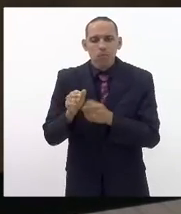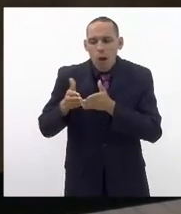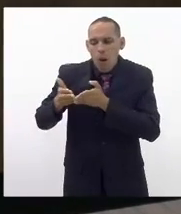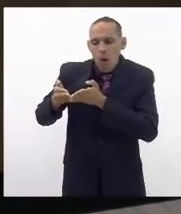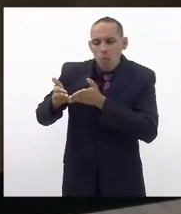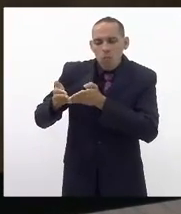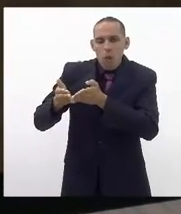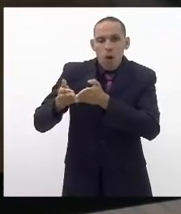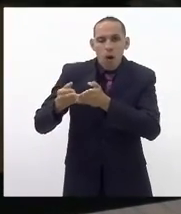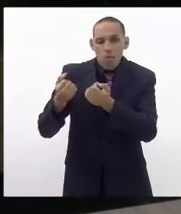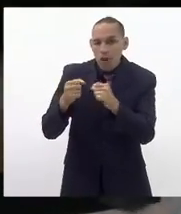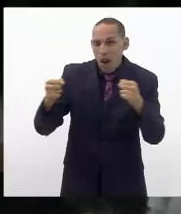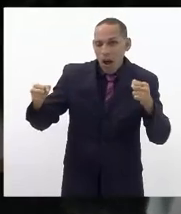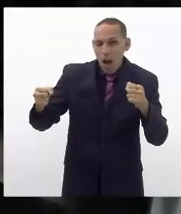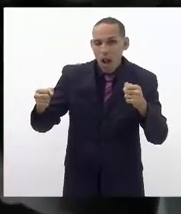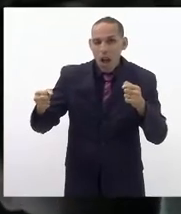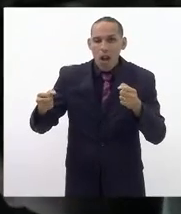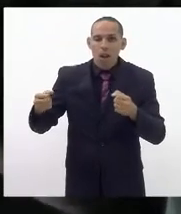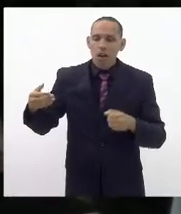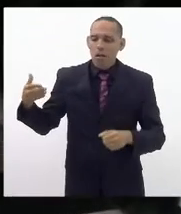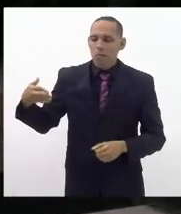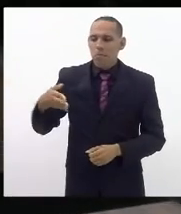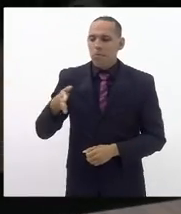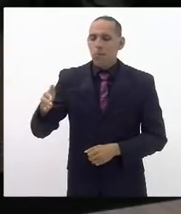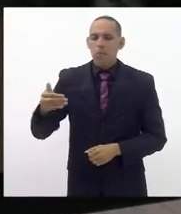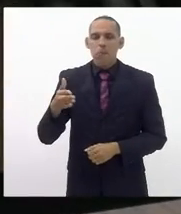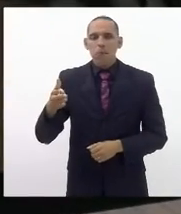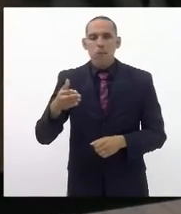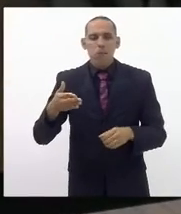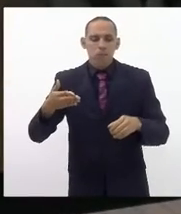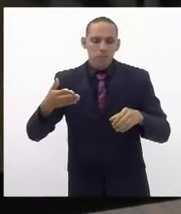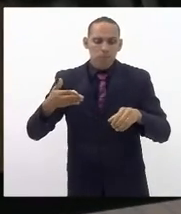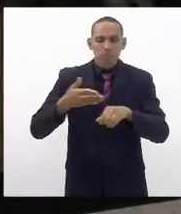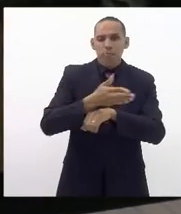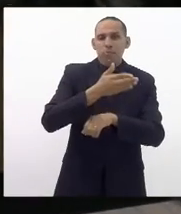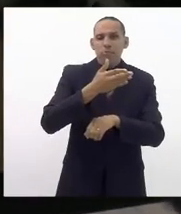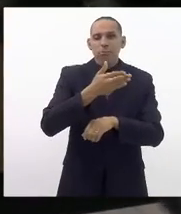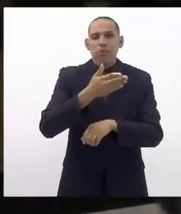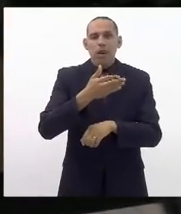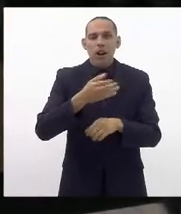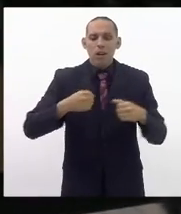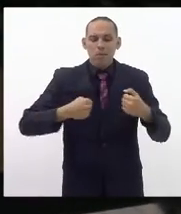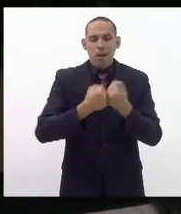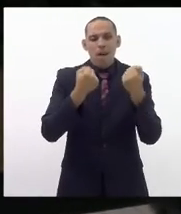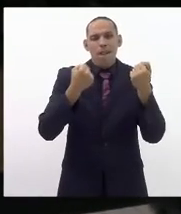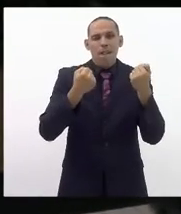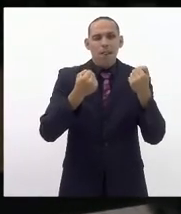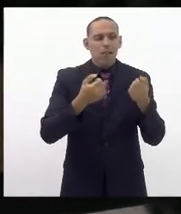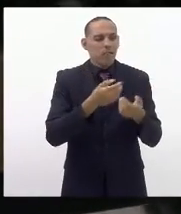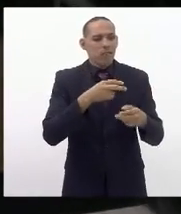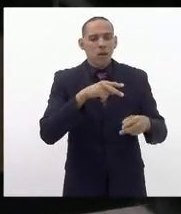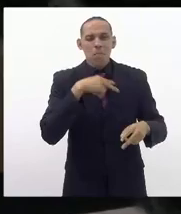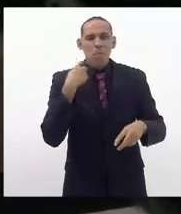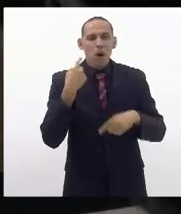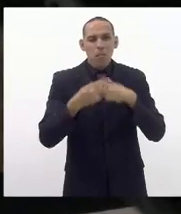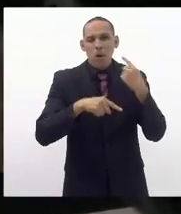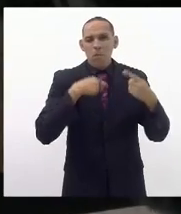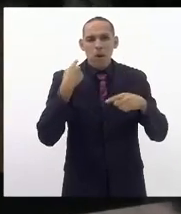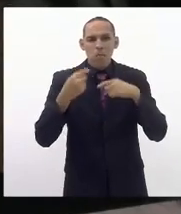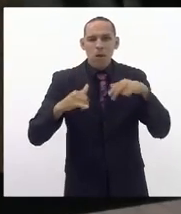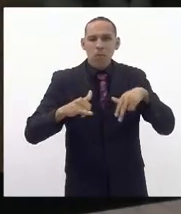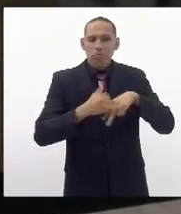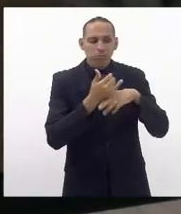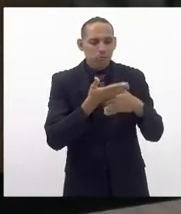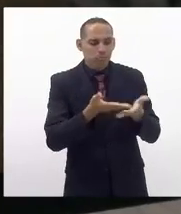que circulam e, muitas vezes, geram essa situação de colisões e vítimas fatais